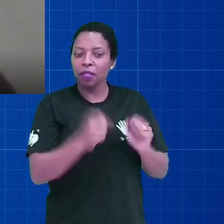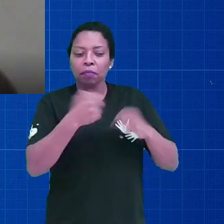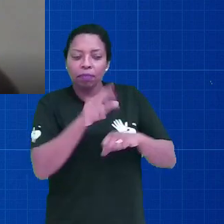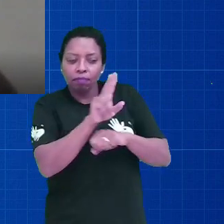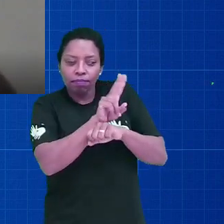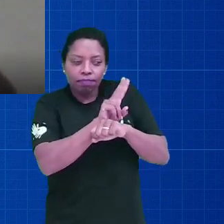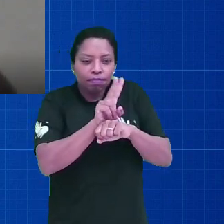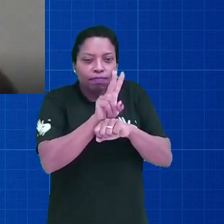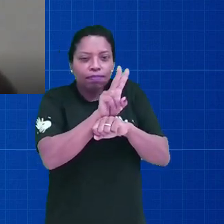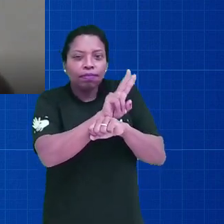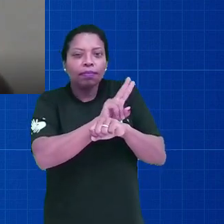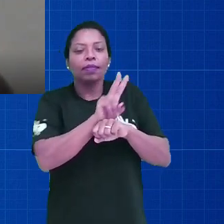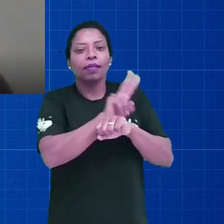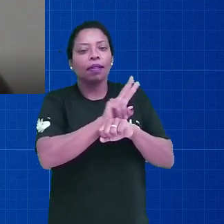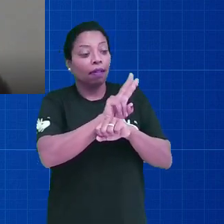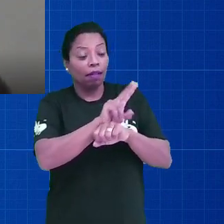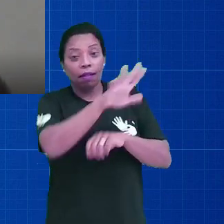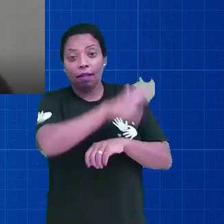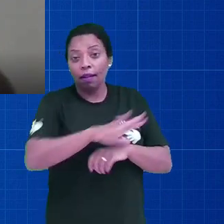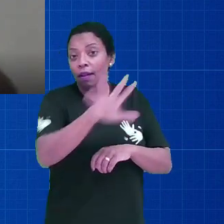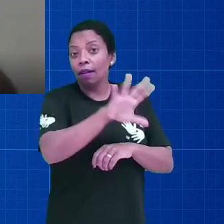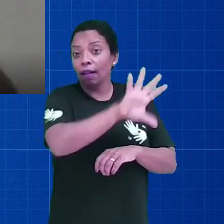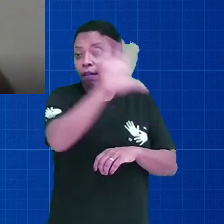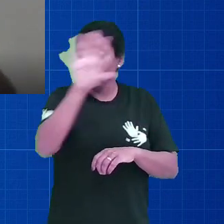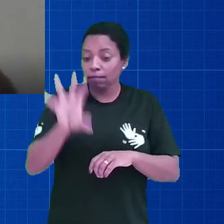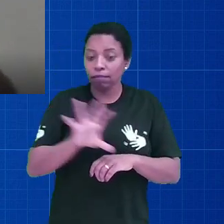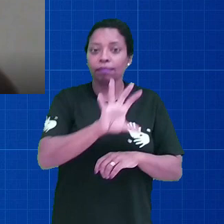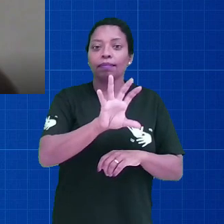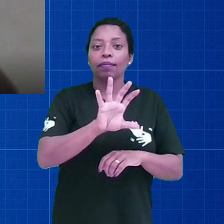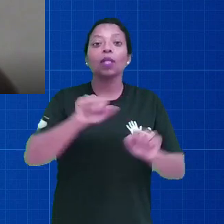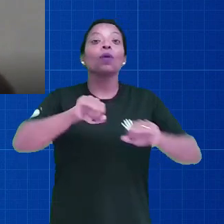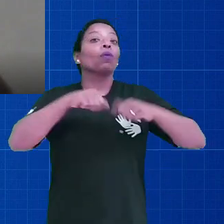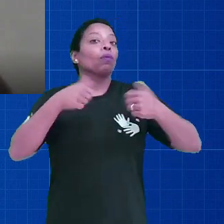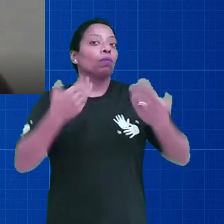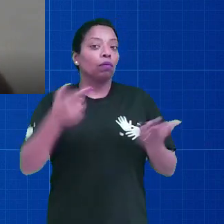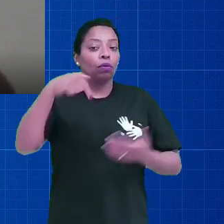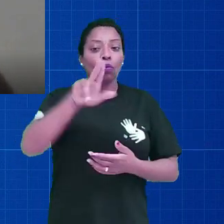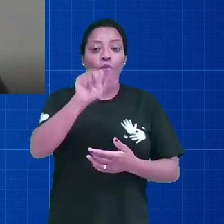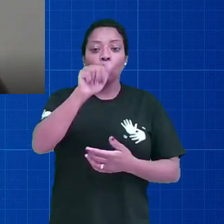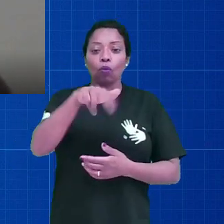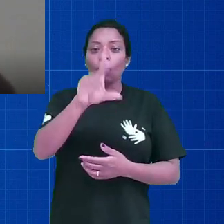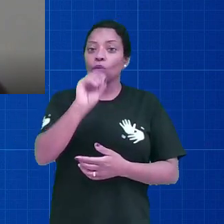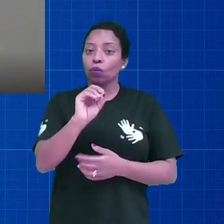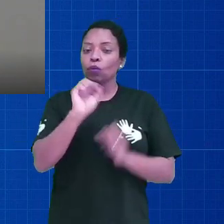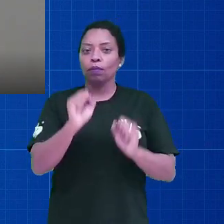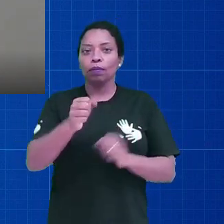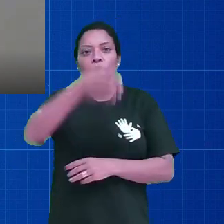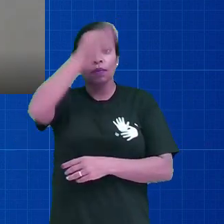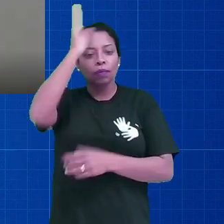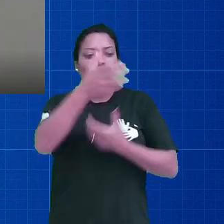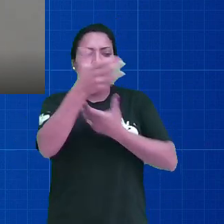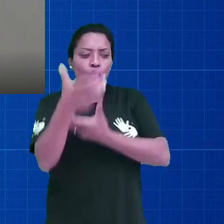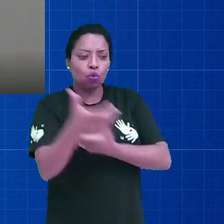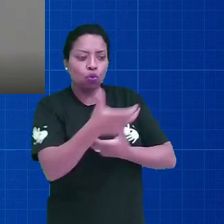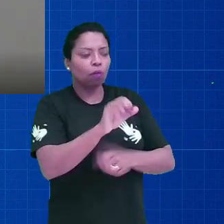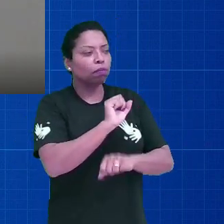mais intensamente nessa área, nessa região. Quando, a gente pode colocar essas brigadas, essas